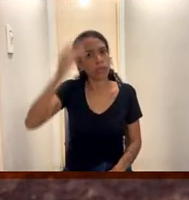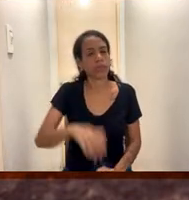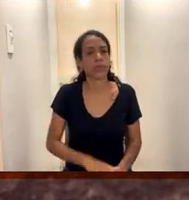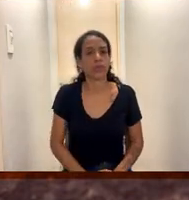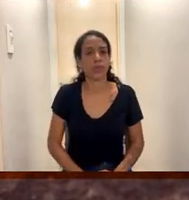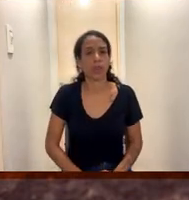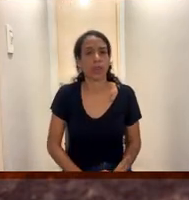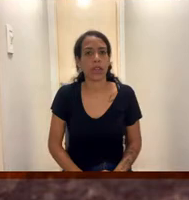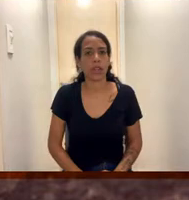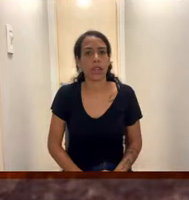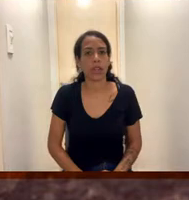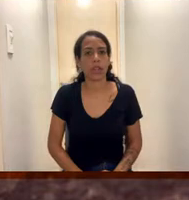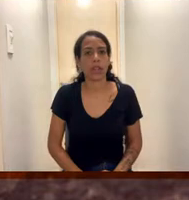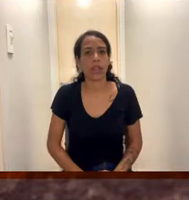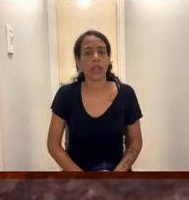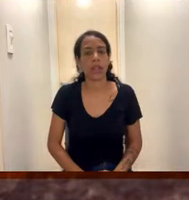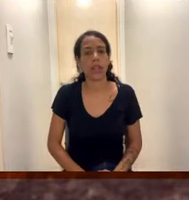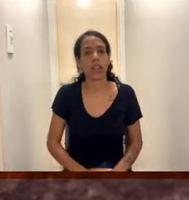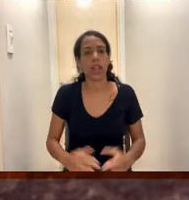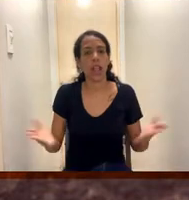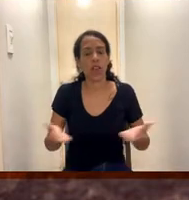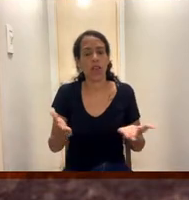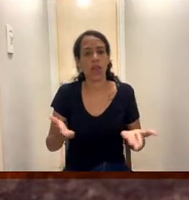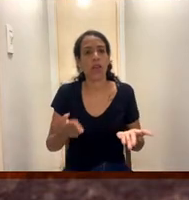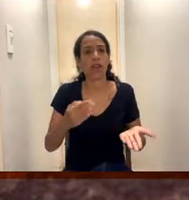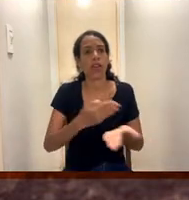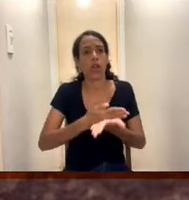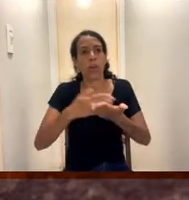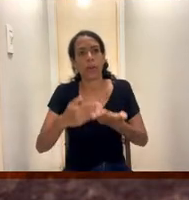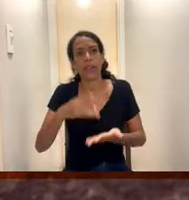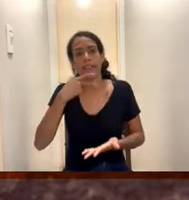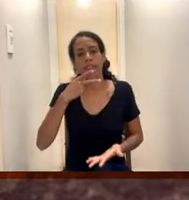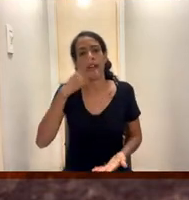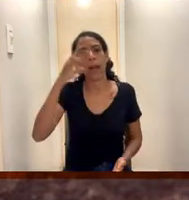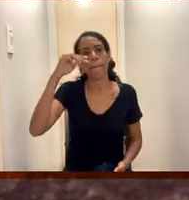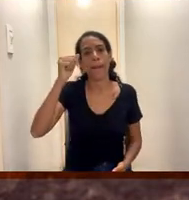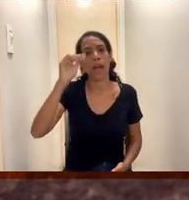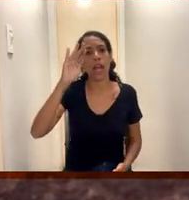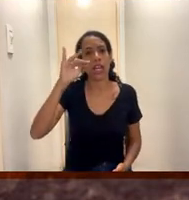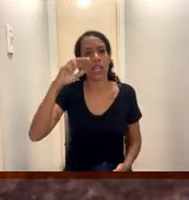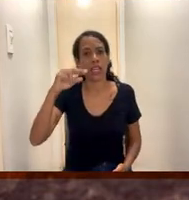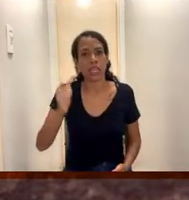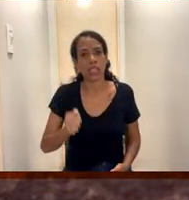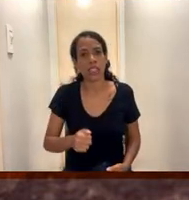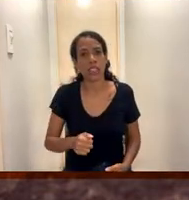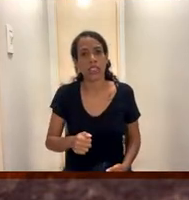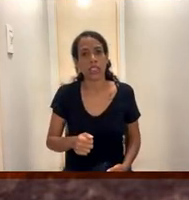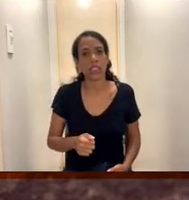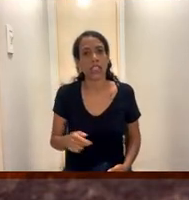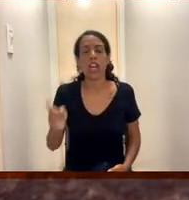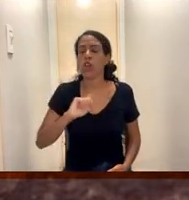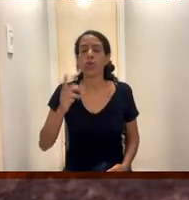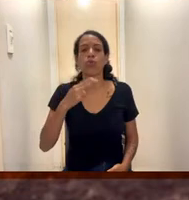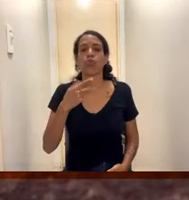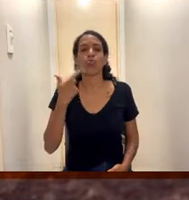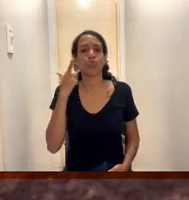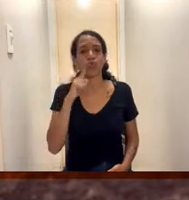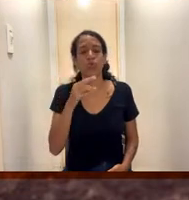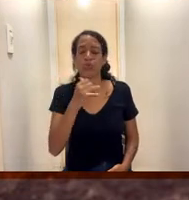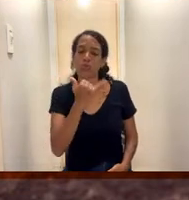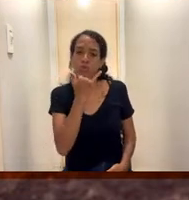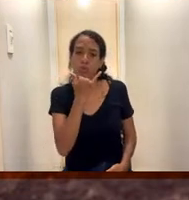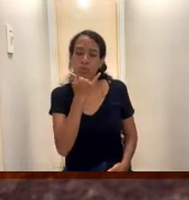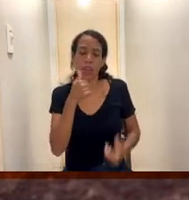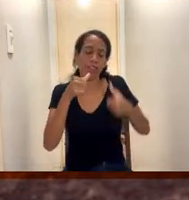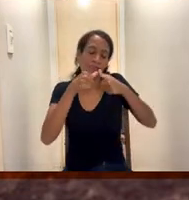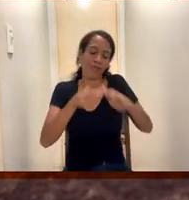vou imediatamente passar a palavra para a Marina. Infelizmente, eu não vou conseguir ficar com vocês